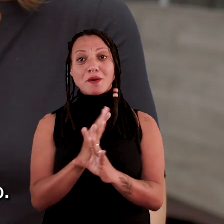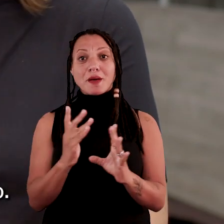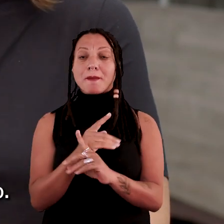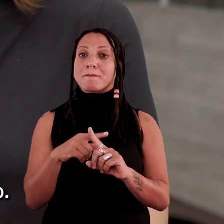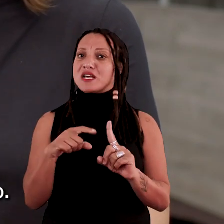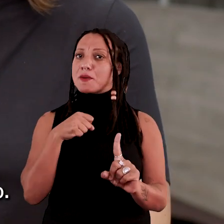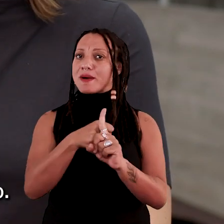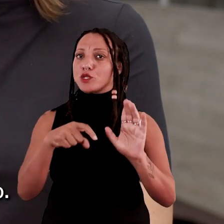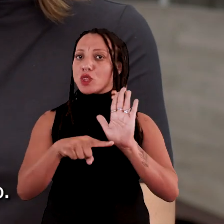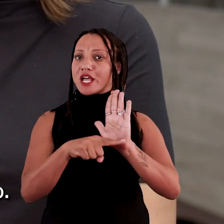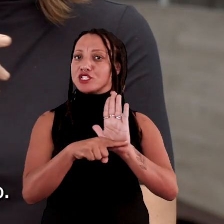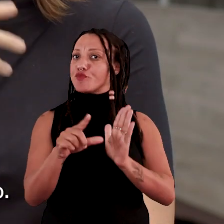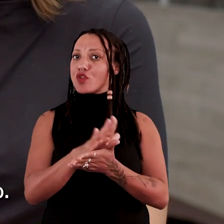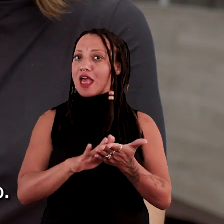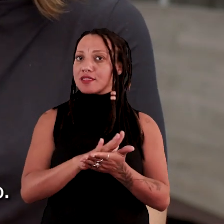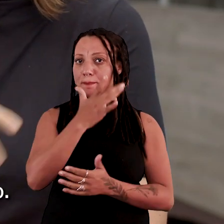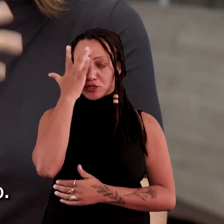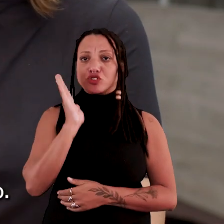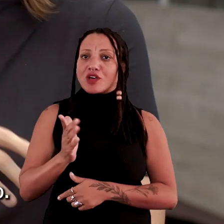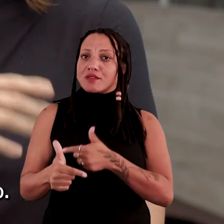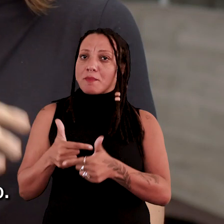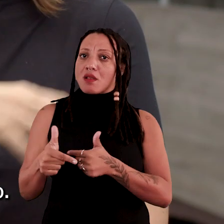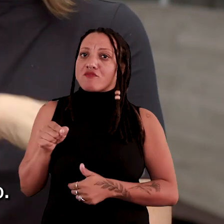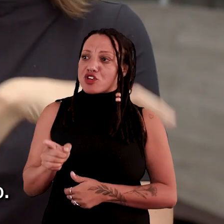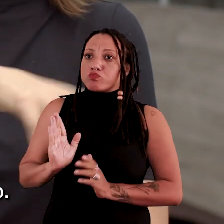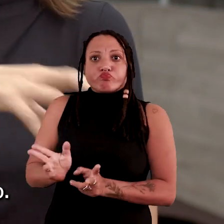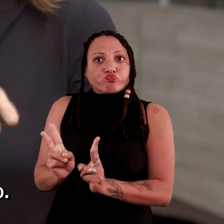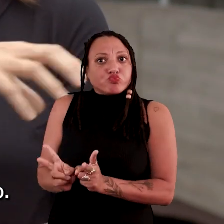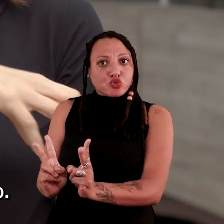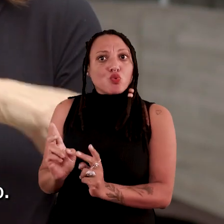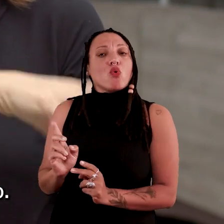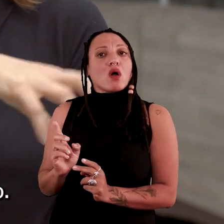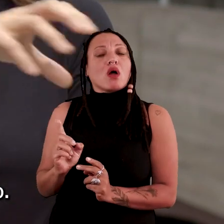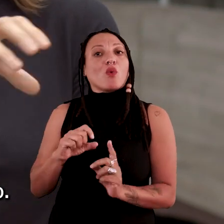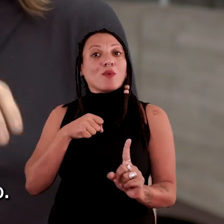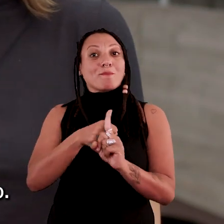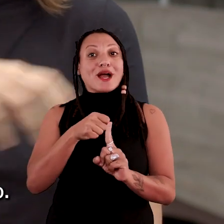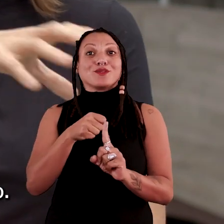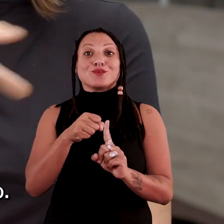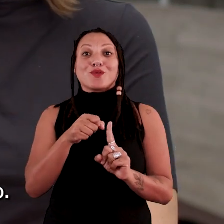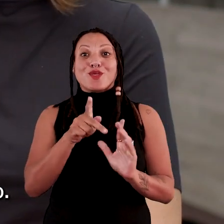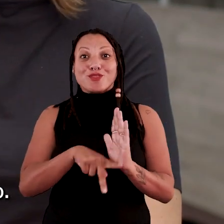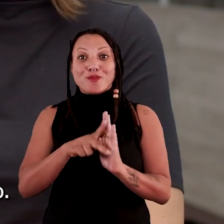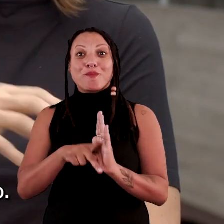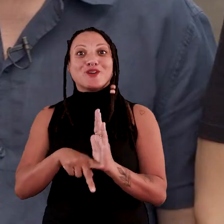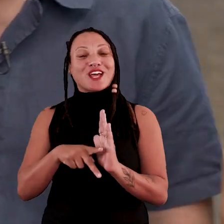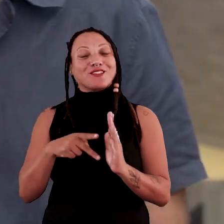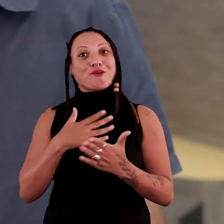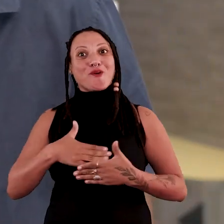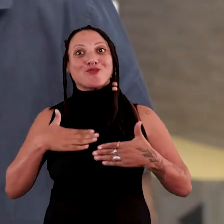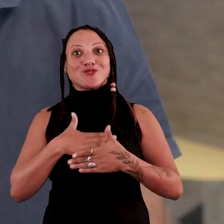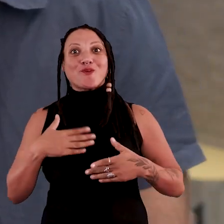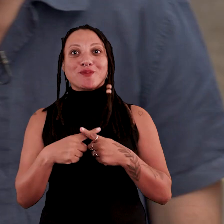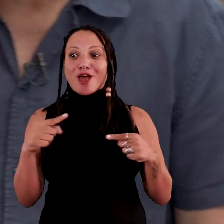as pessoas que trabalhavam no terminal rodoviário foram contempladas com quiosques no projeto.